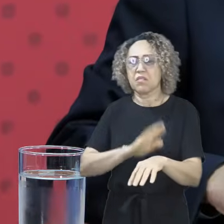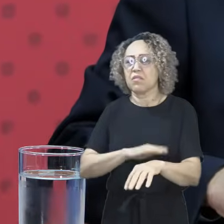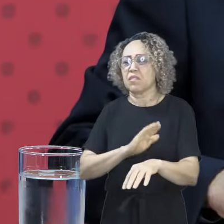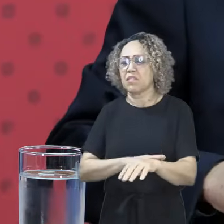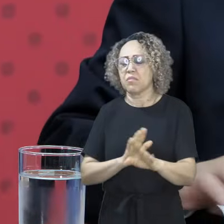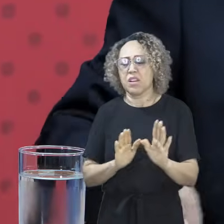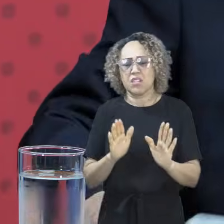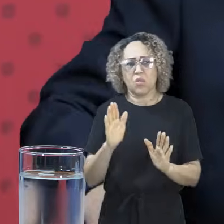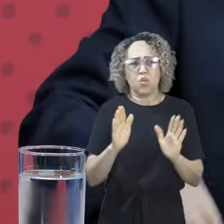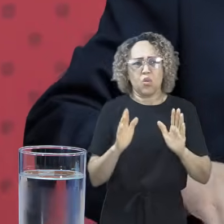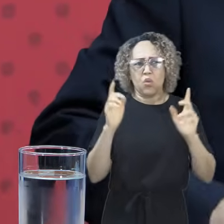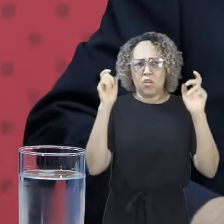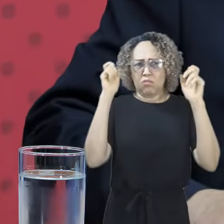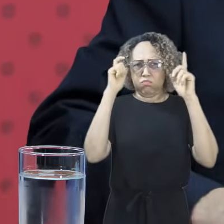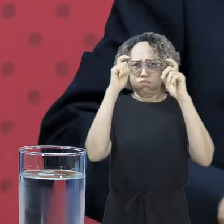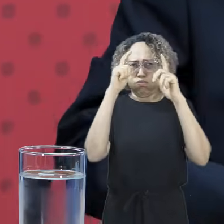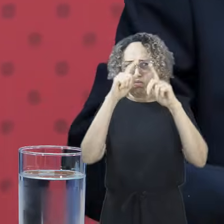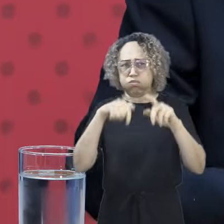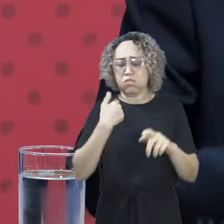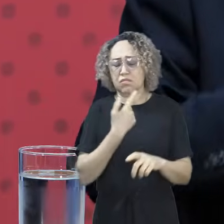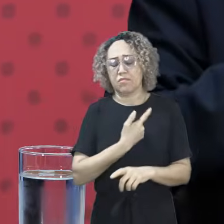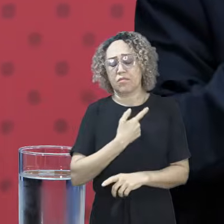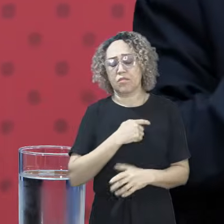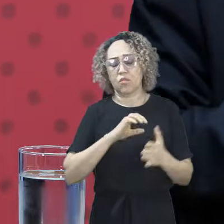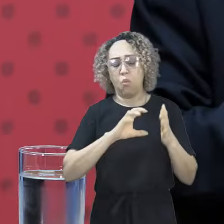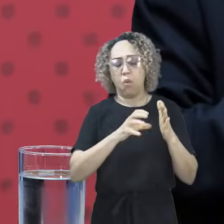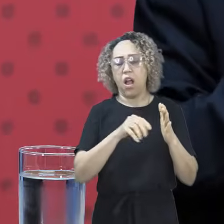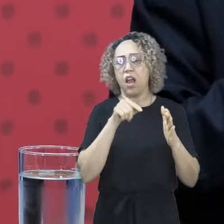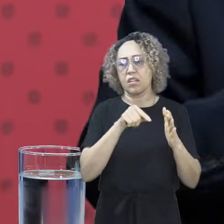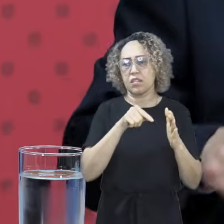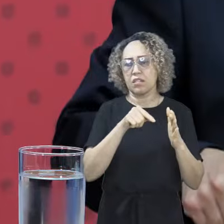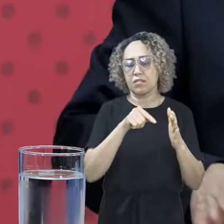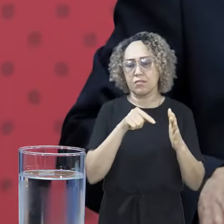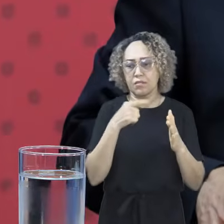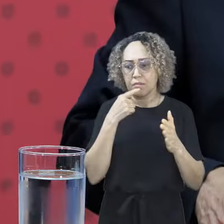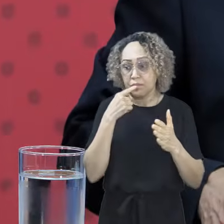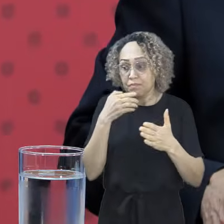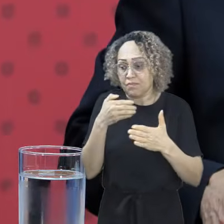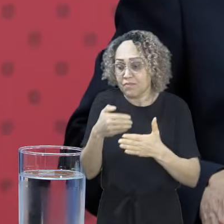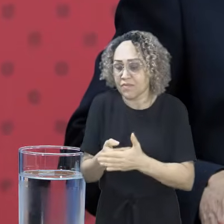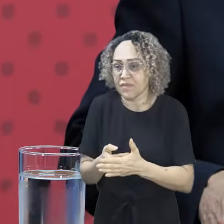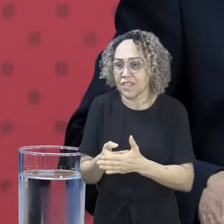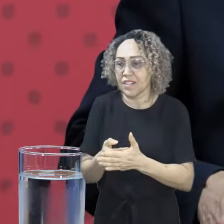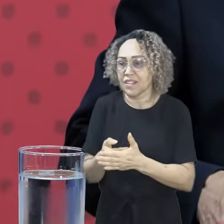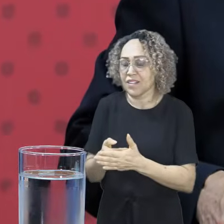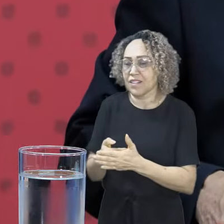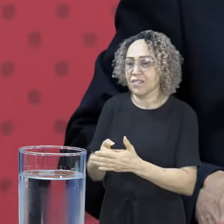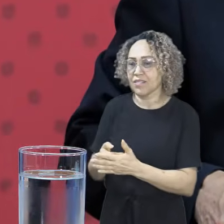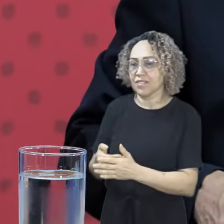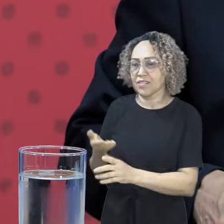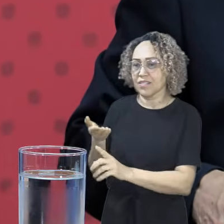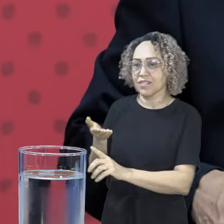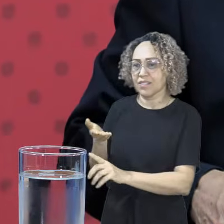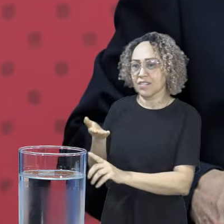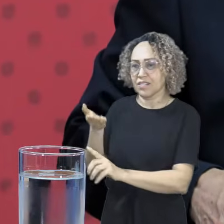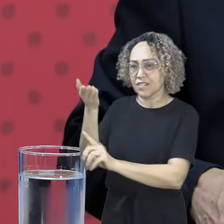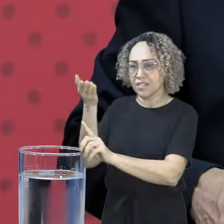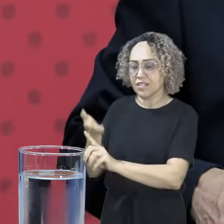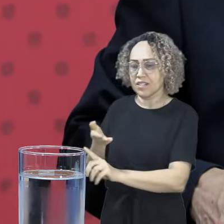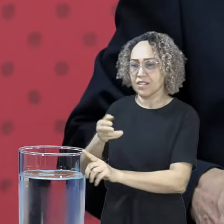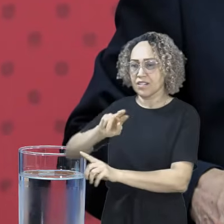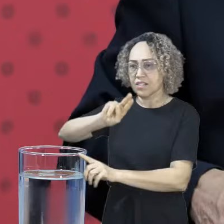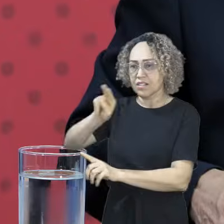vida partidária. E na reta final, o Humberto, que foi chamado, quando a Gleisi